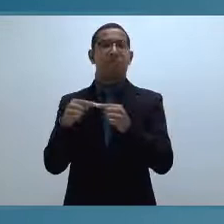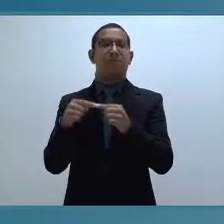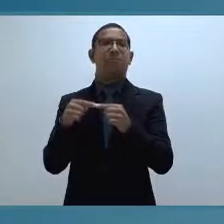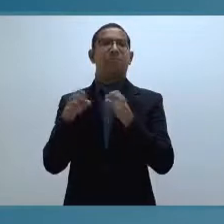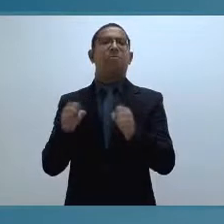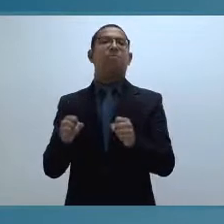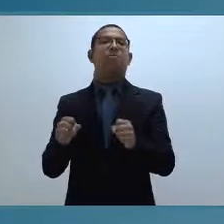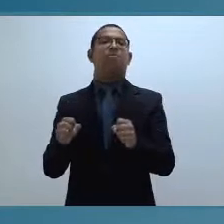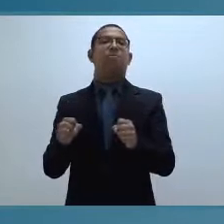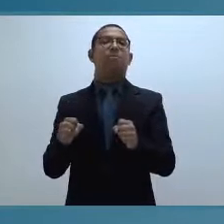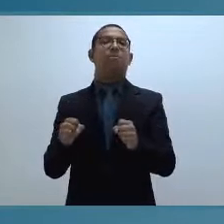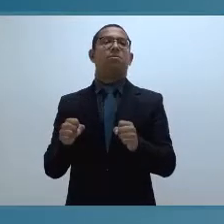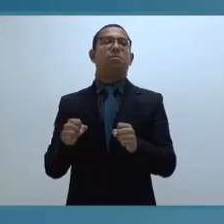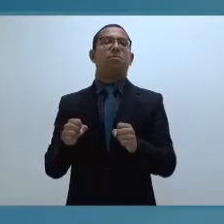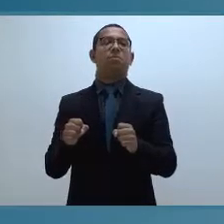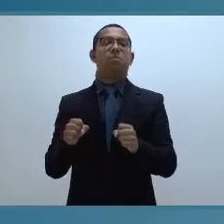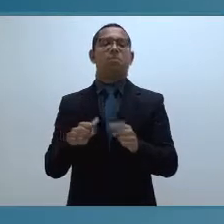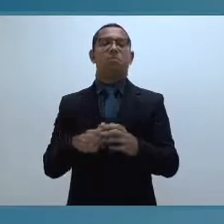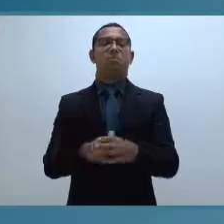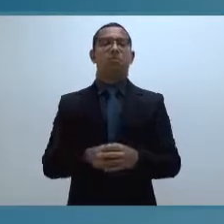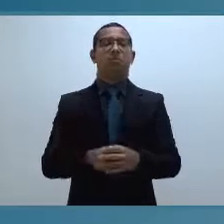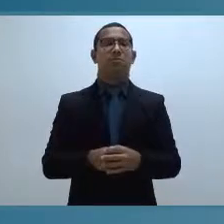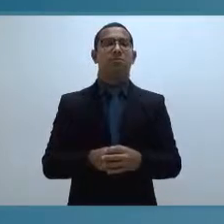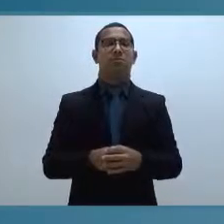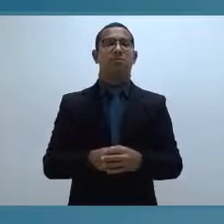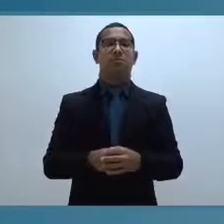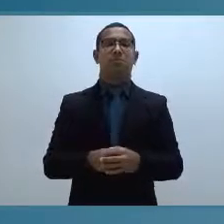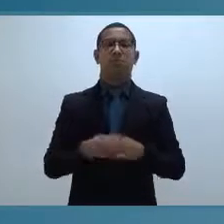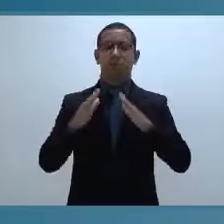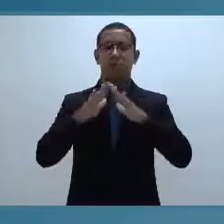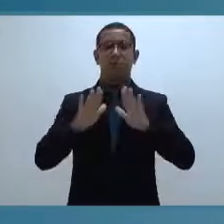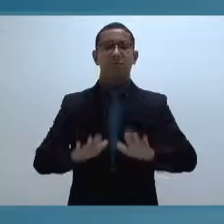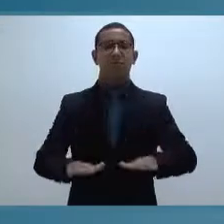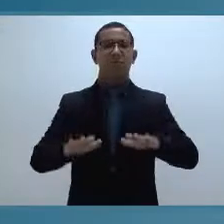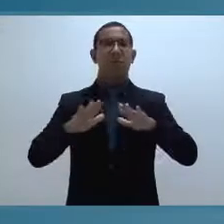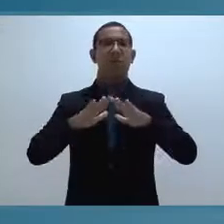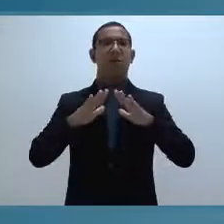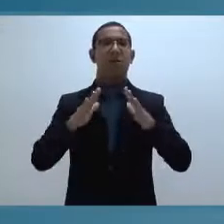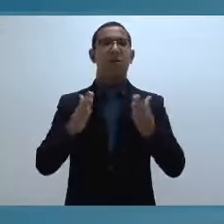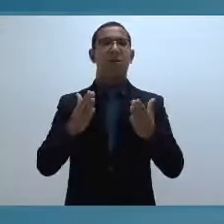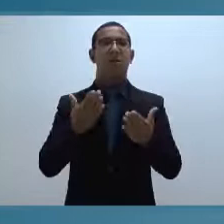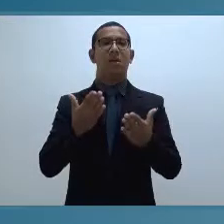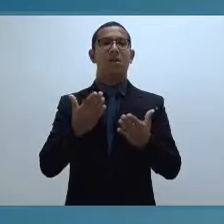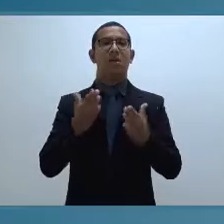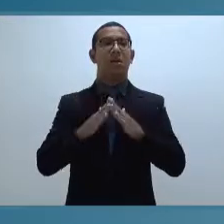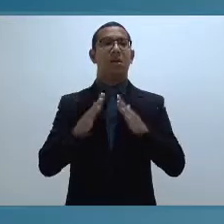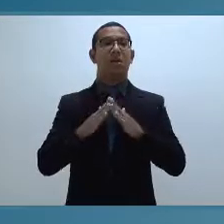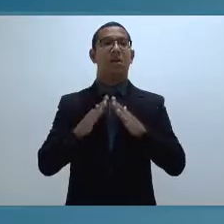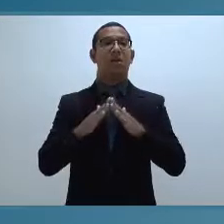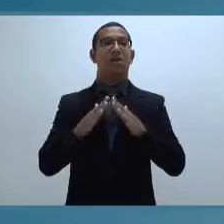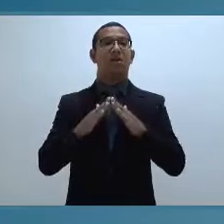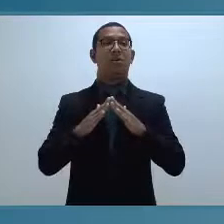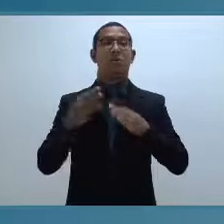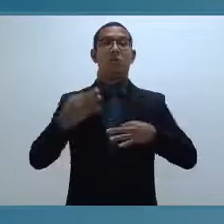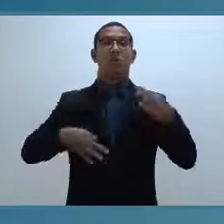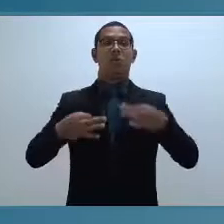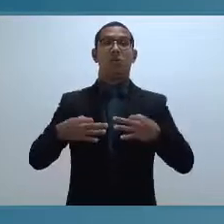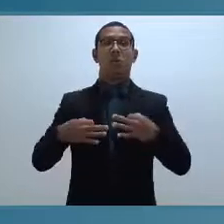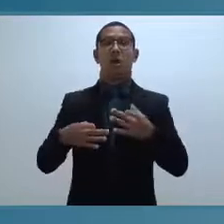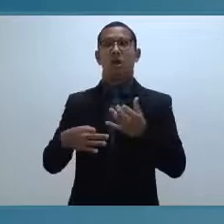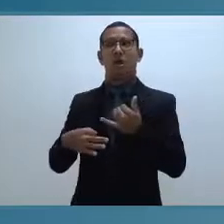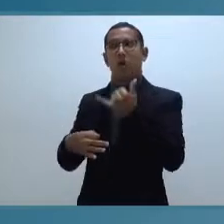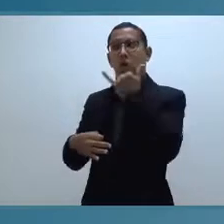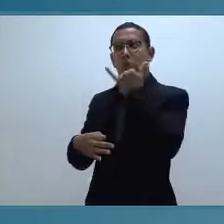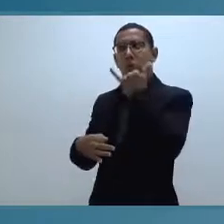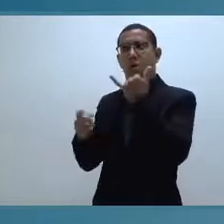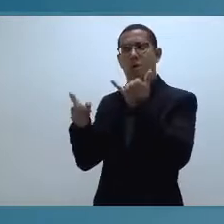necessárias a esta Casa de Justiça. Me perdoe. Mas esse é outro tema.